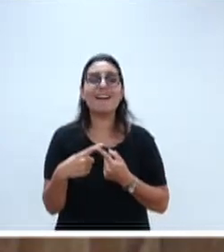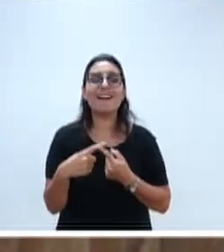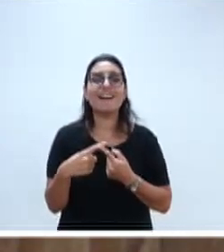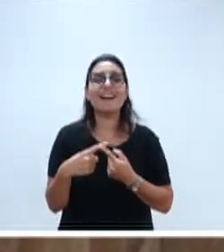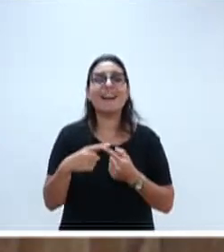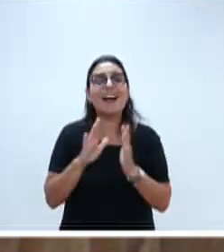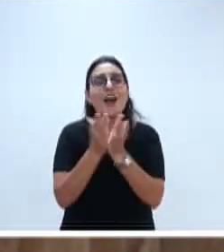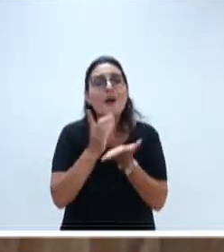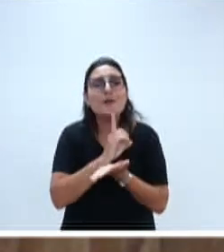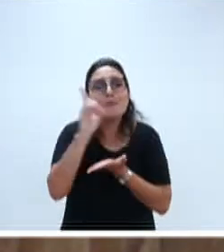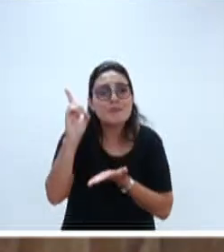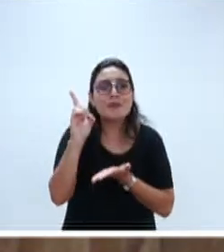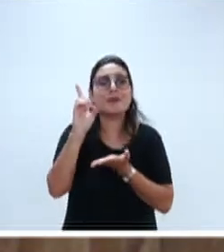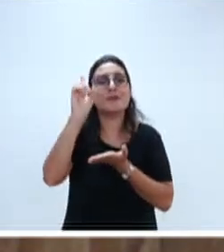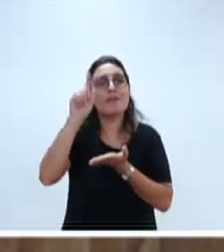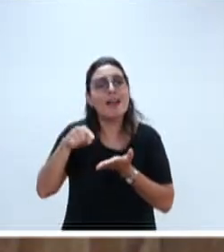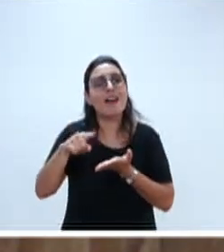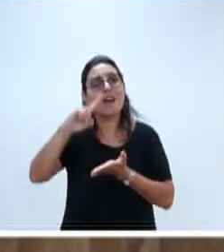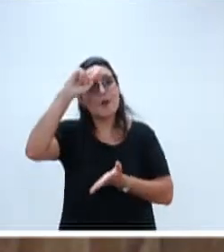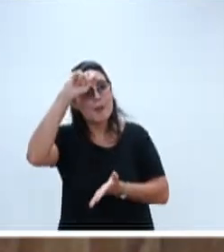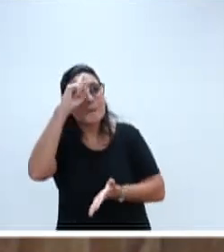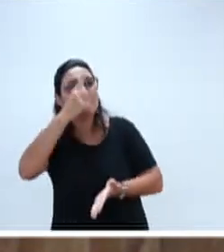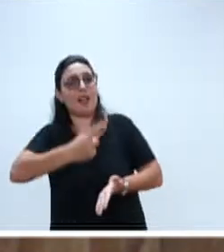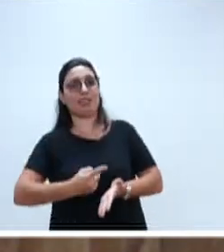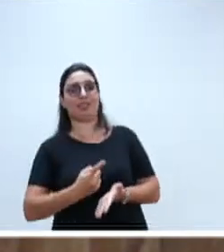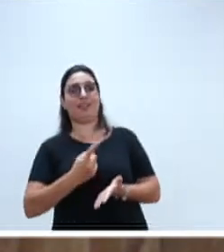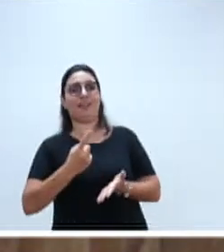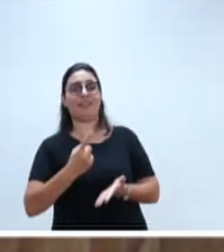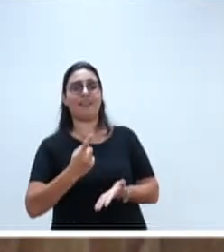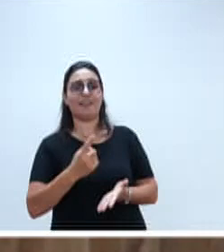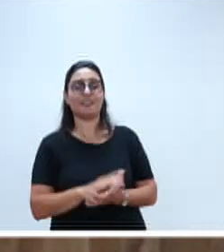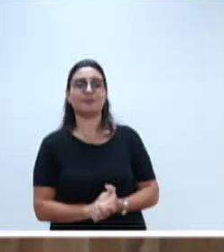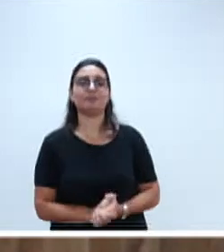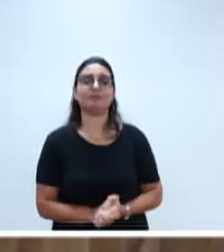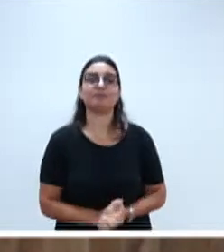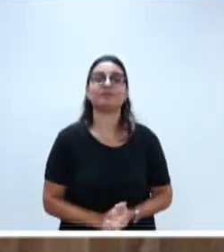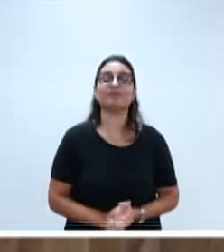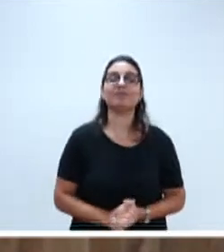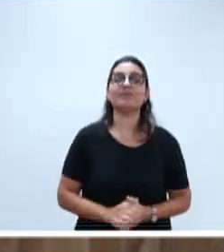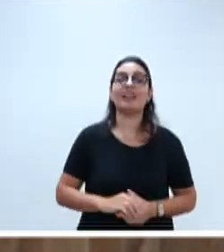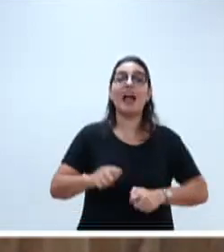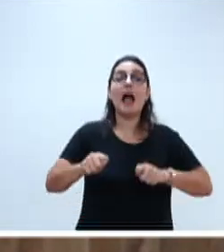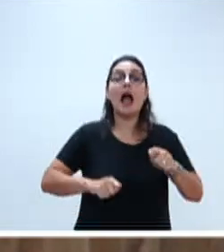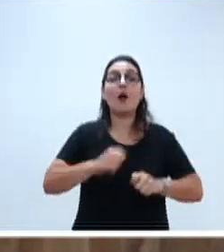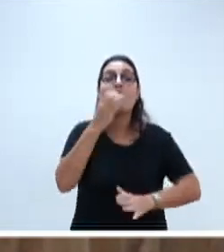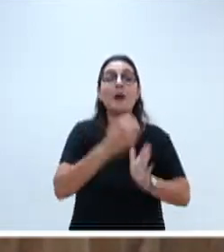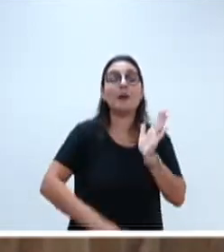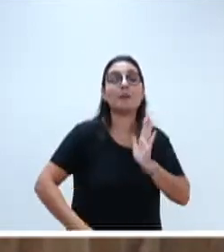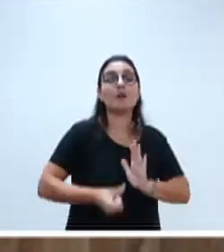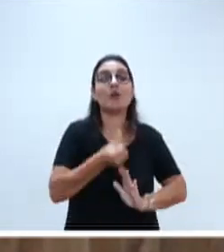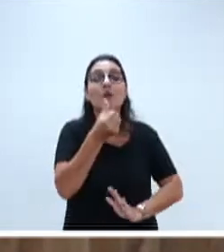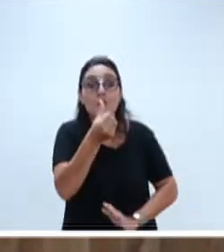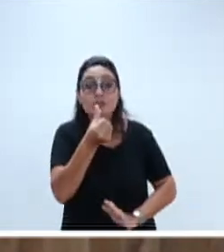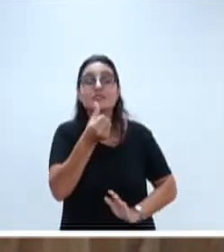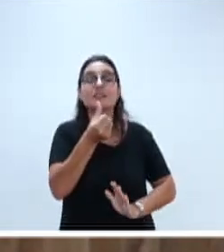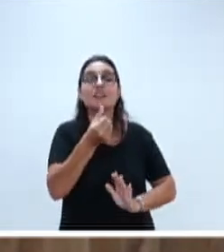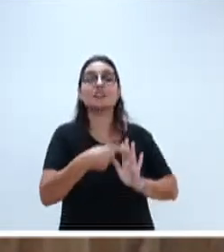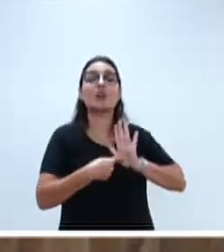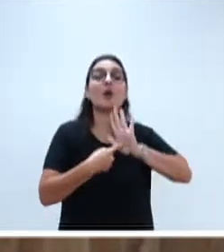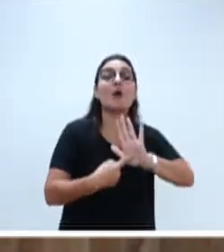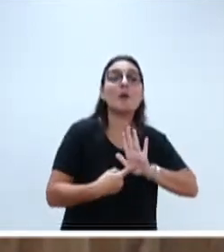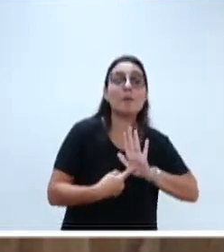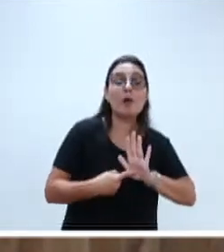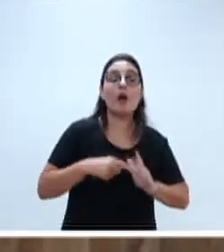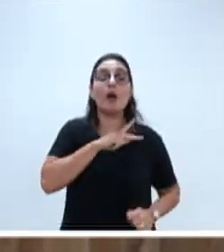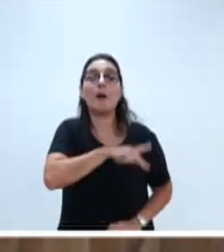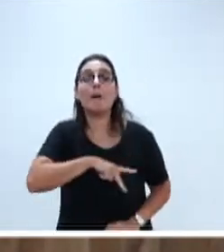Bíblia: celebração. Lá em Atos 16 fala que Paulo e Silas estavam na prisão e por volta da meia-noite eles louvavam a Deus. E quando